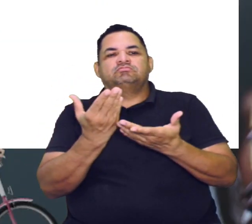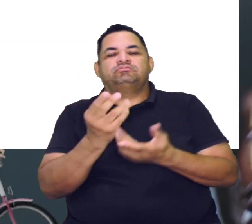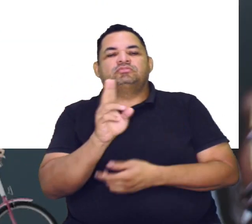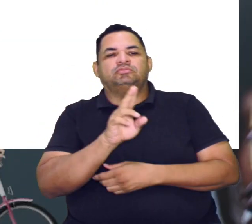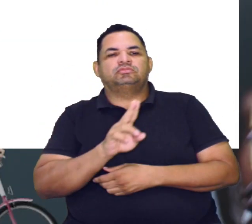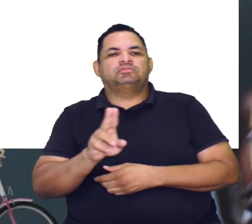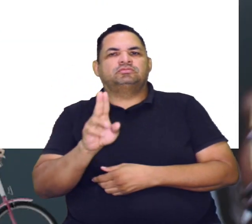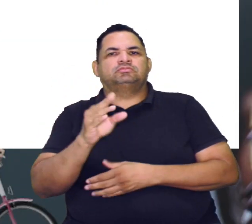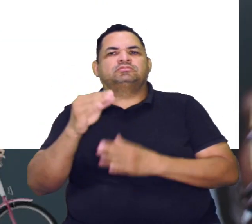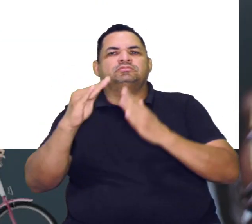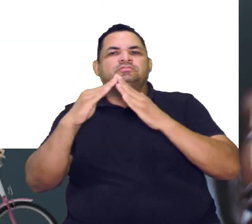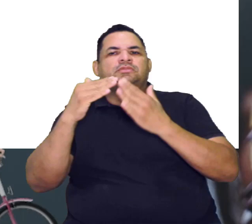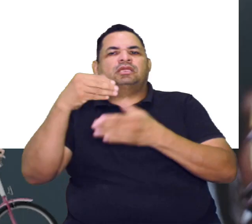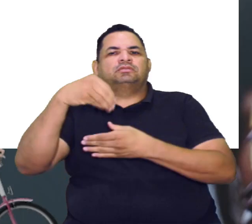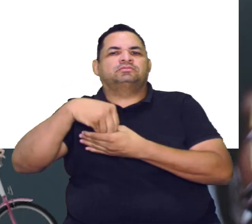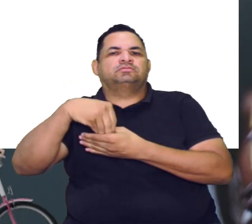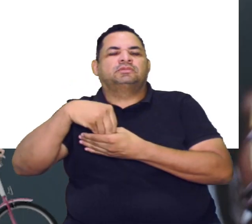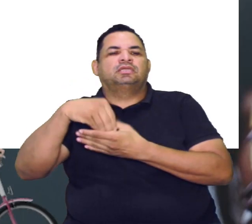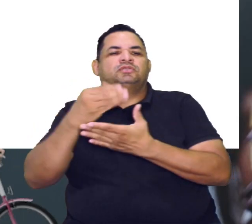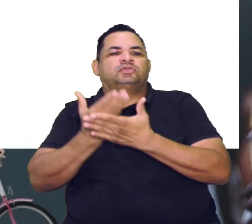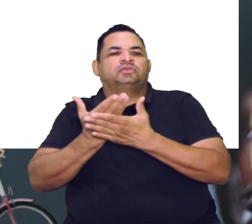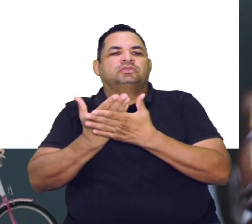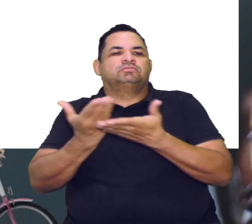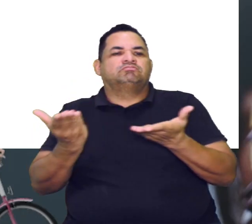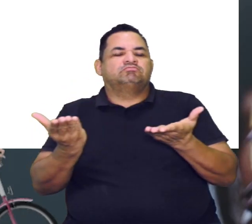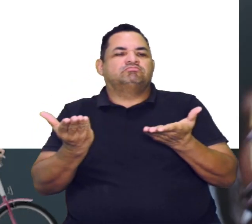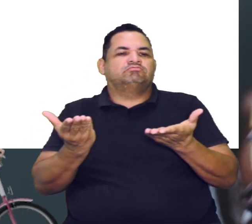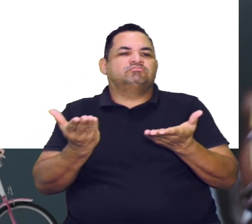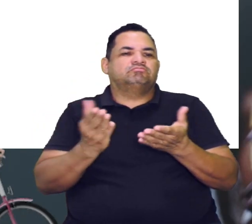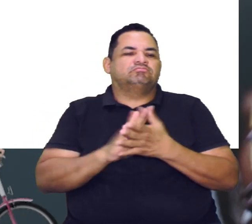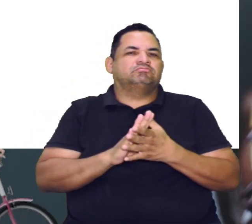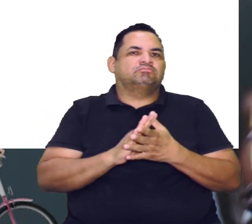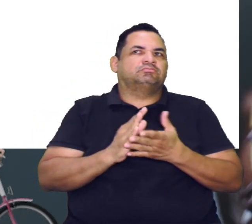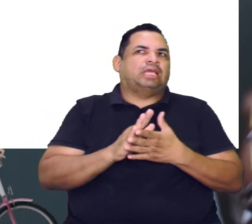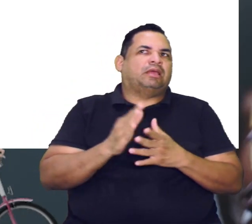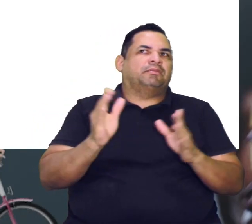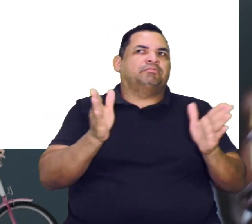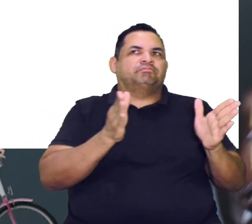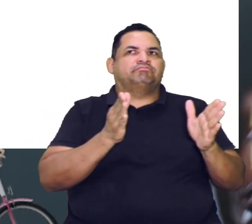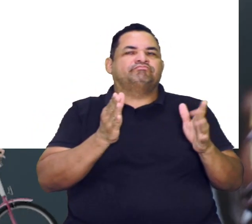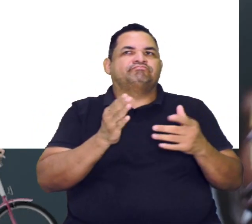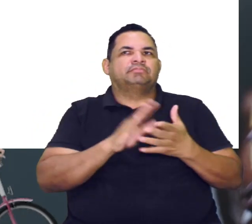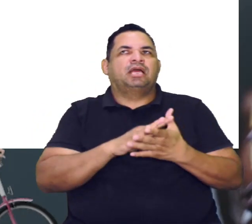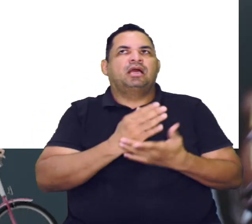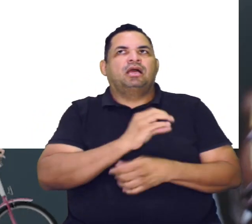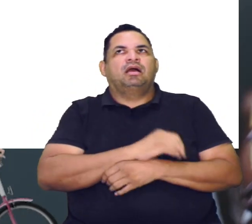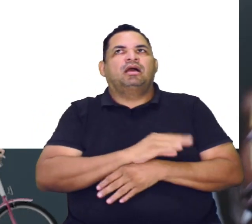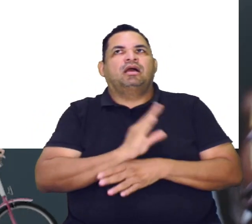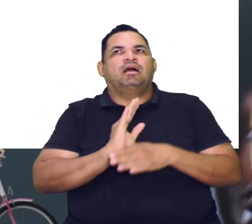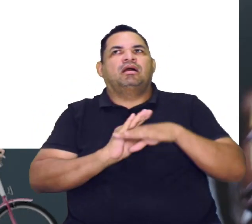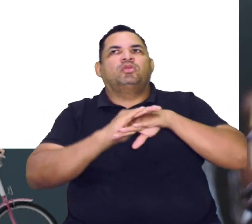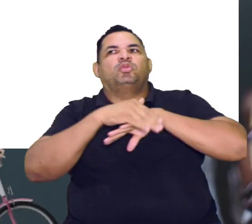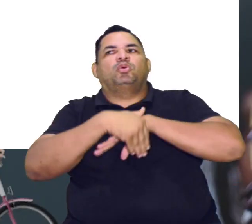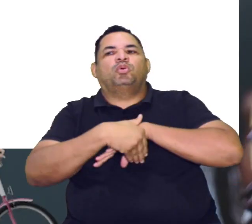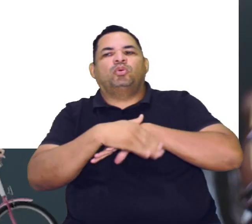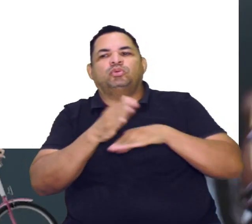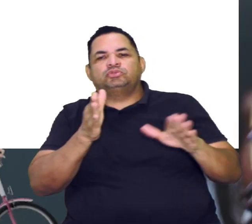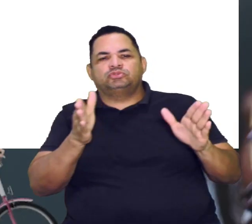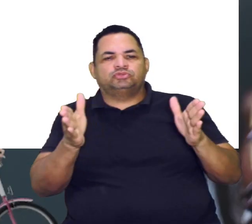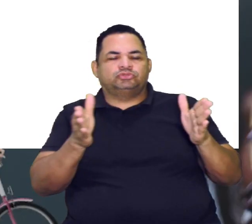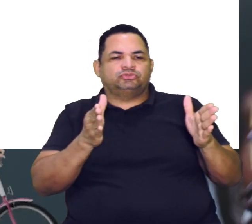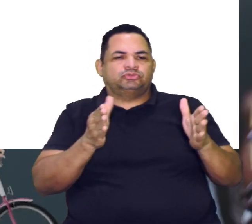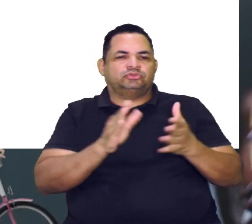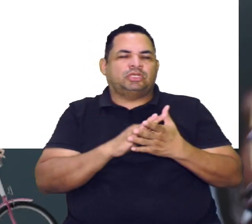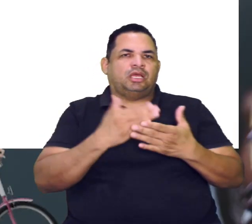utilizo somente dentro da escola? Eu tenho mais tempo livre, eu tenho a parte da tarde, eu tenho parte da noite, eu tenho um momento de